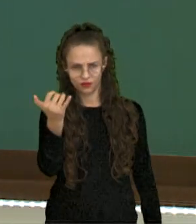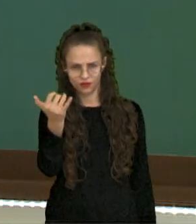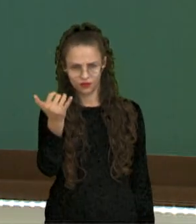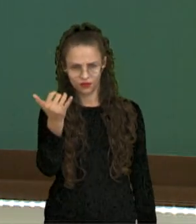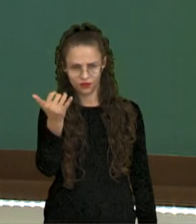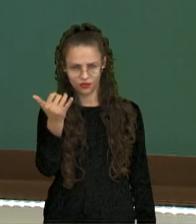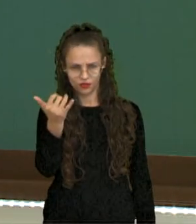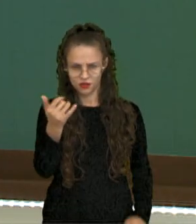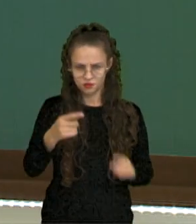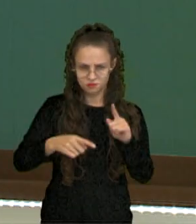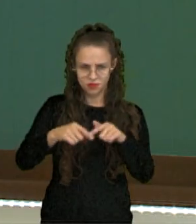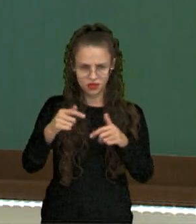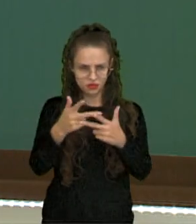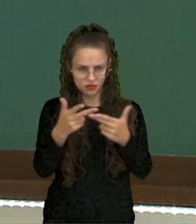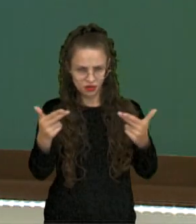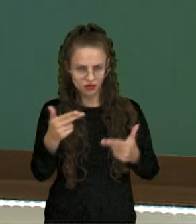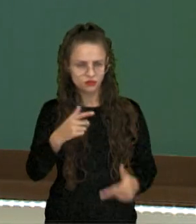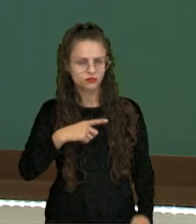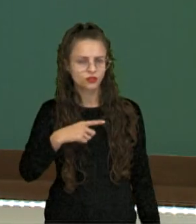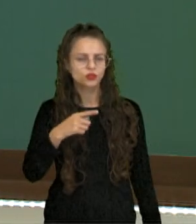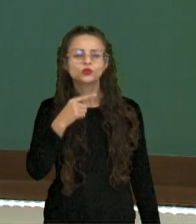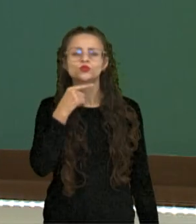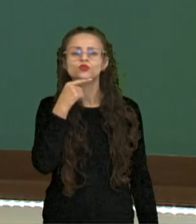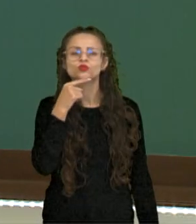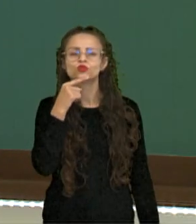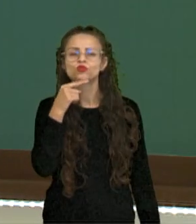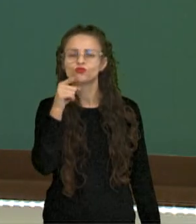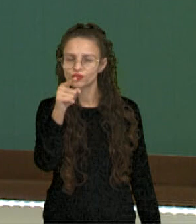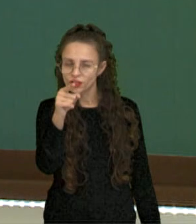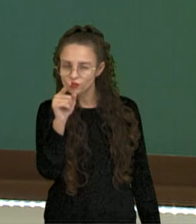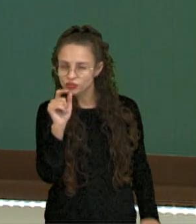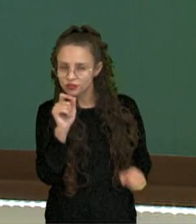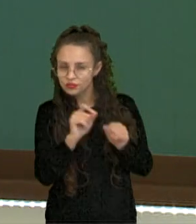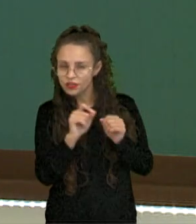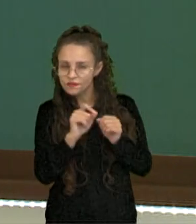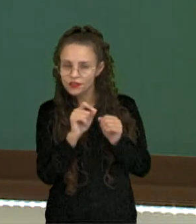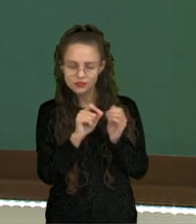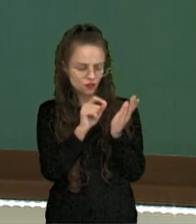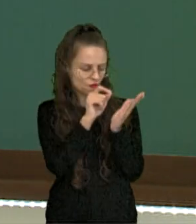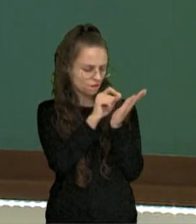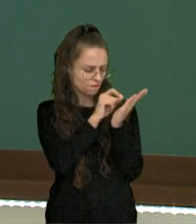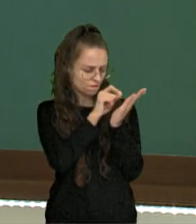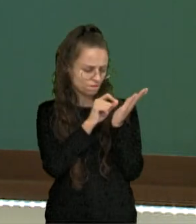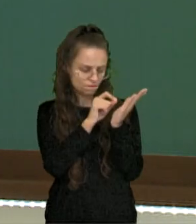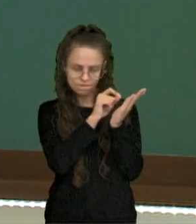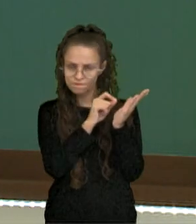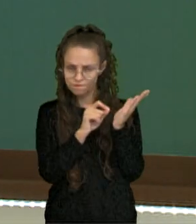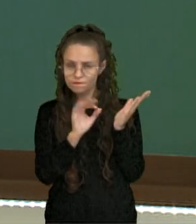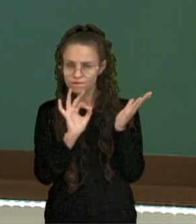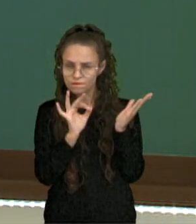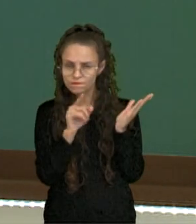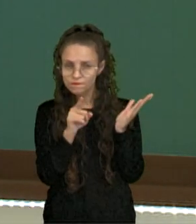seus acessórios, se tiver dúvida, está fazendo aquele famoso asterisco ou